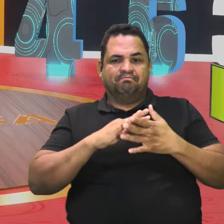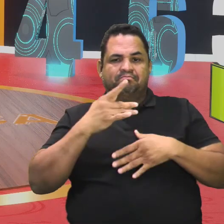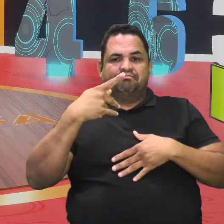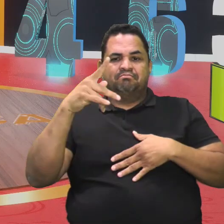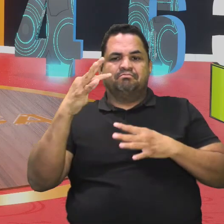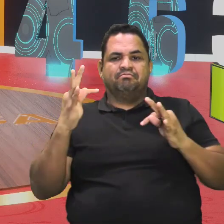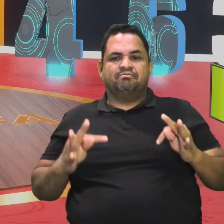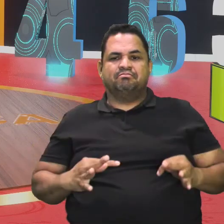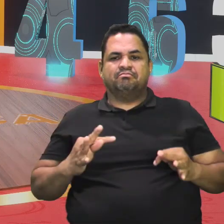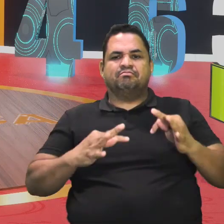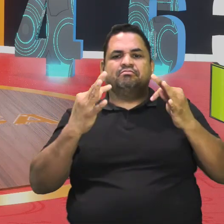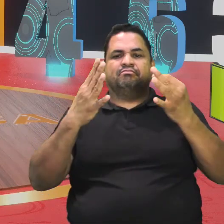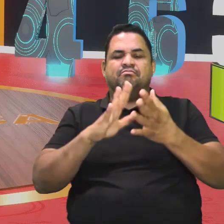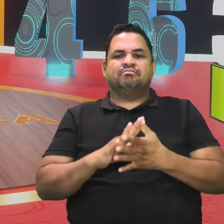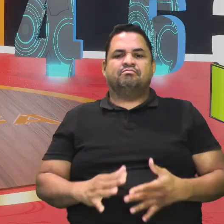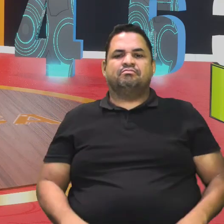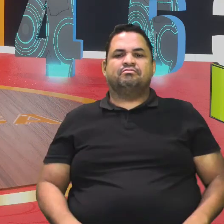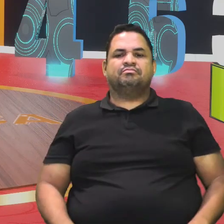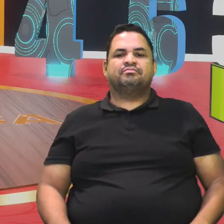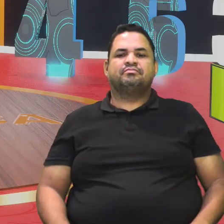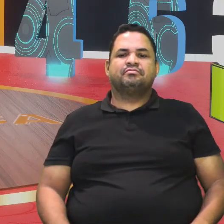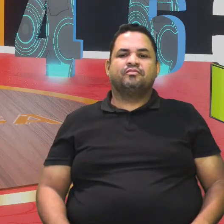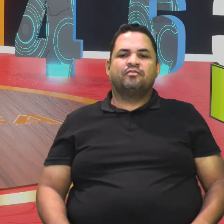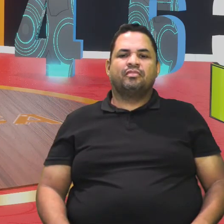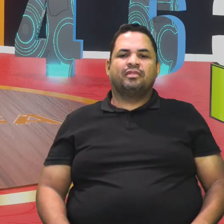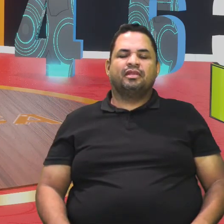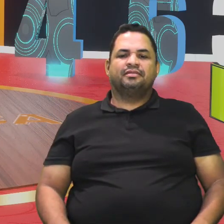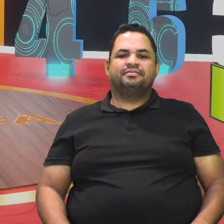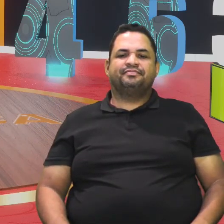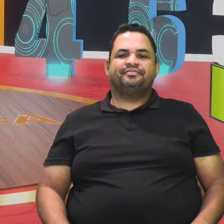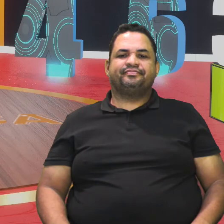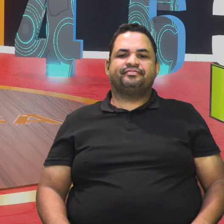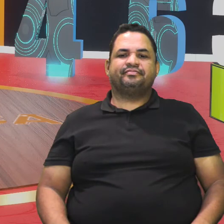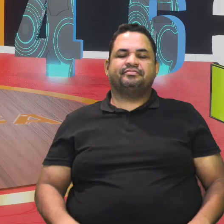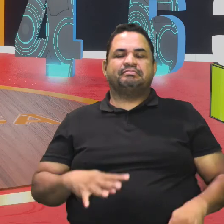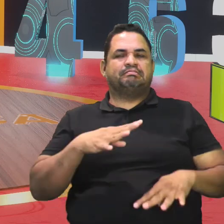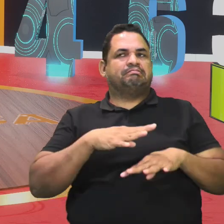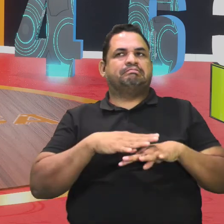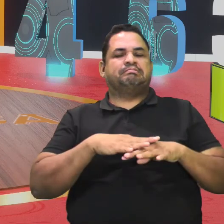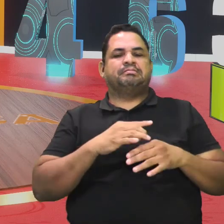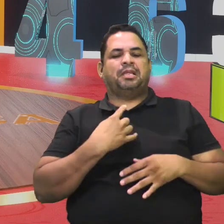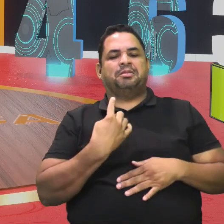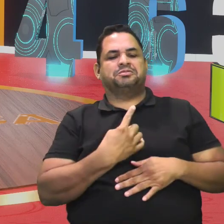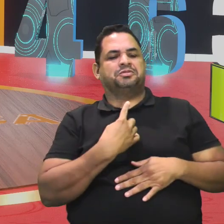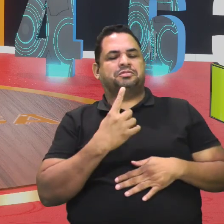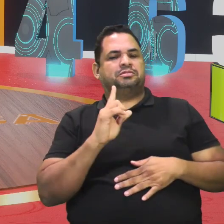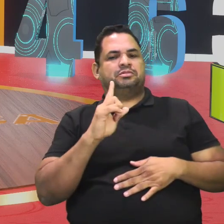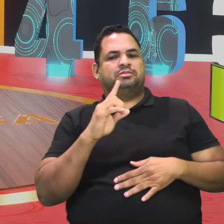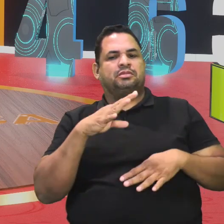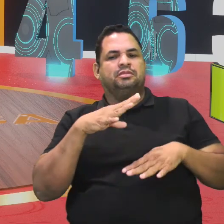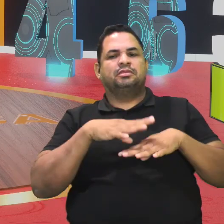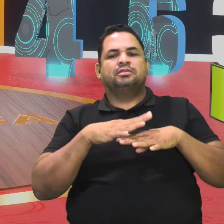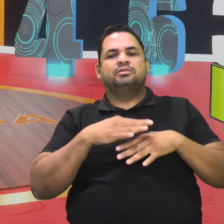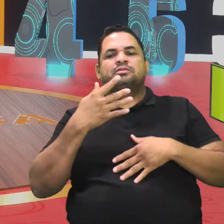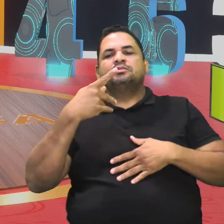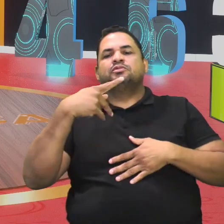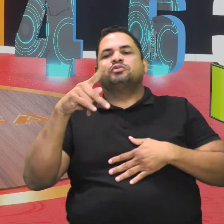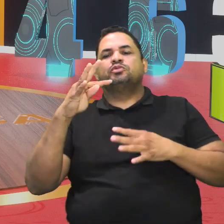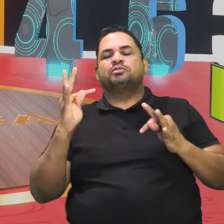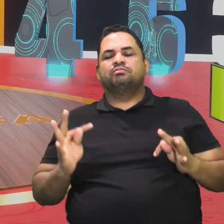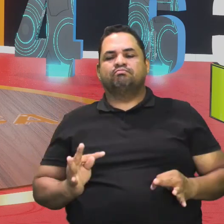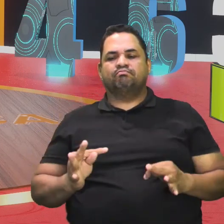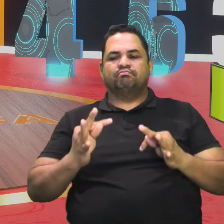suas tecnologias. Aí sim, hein? Ela não está, tipo assim, matemática. Não, é matemática